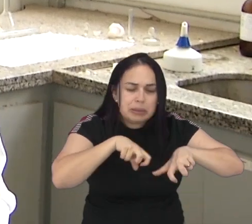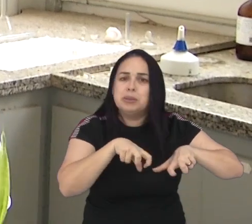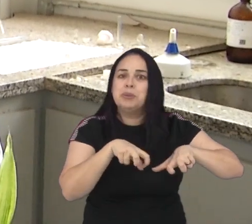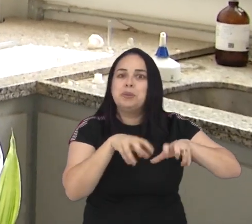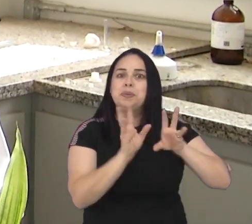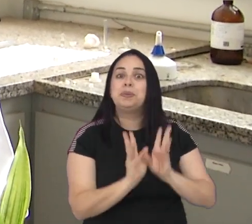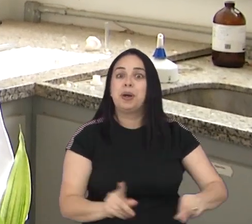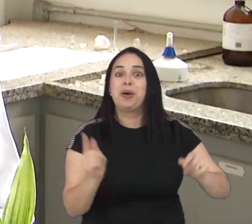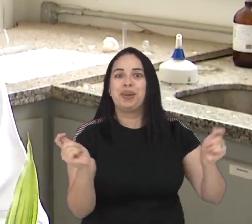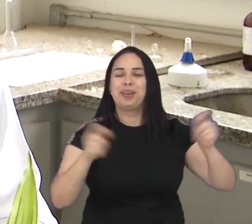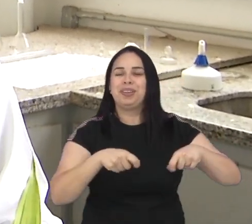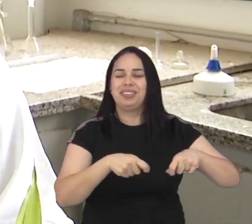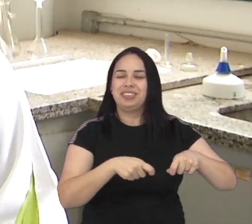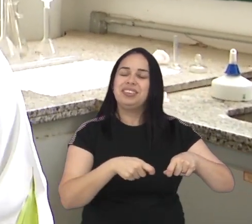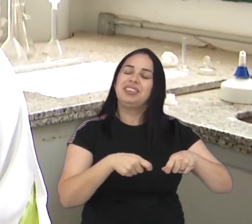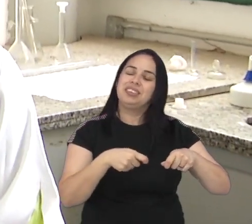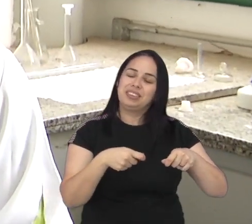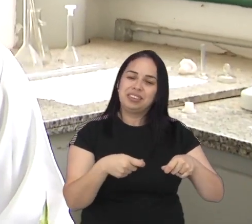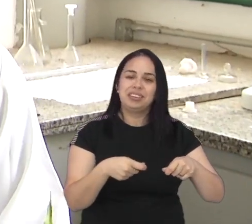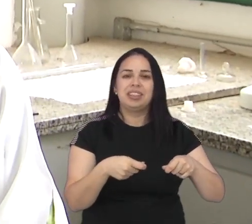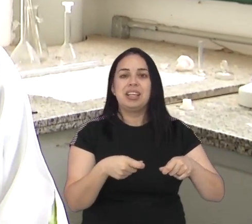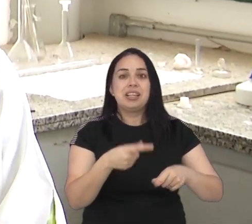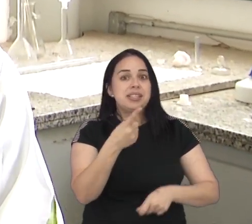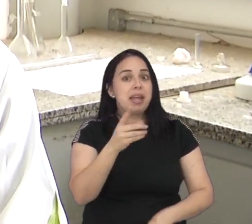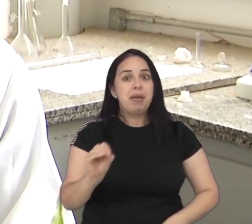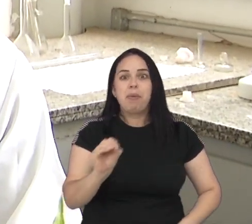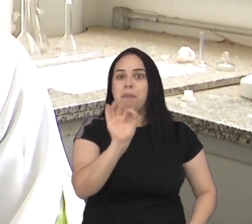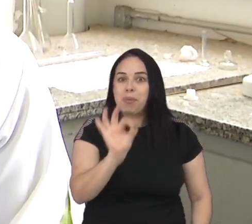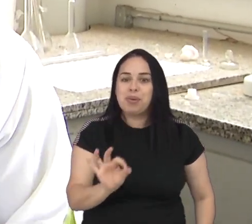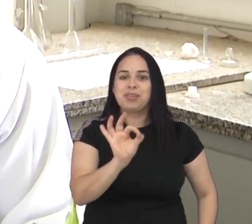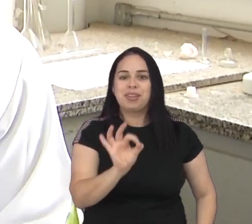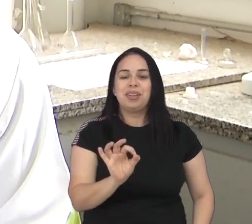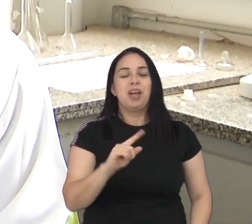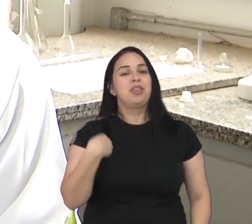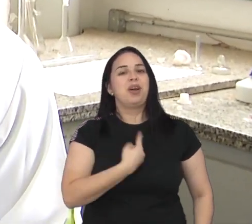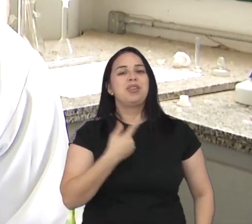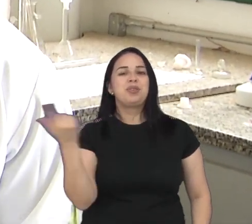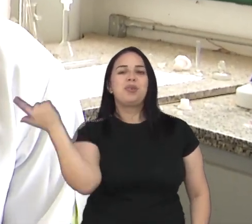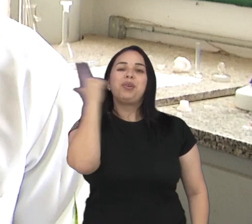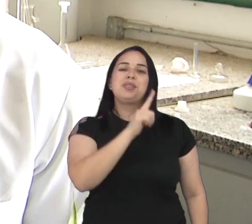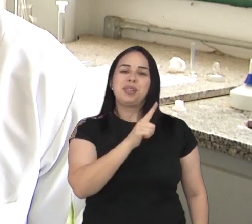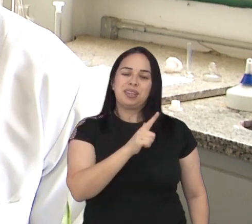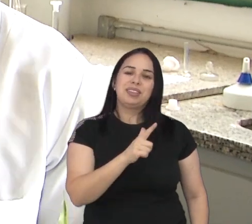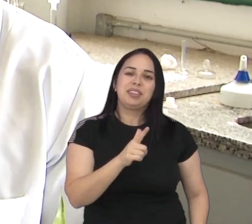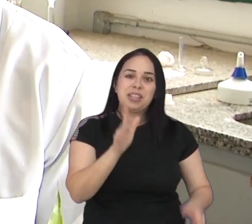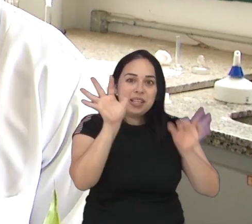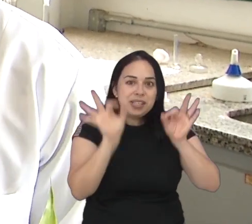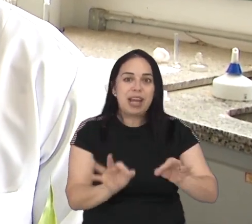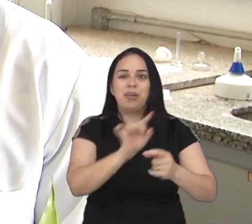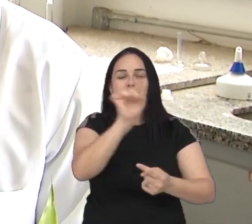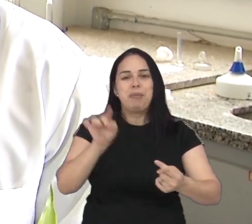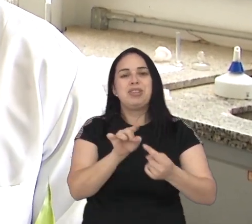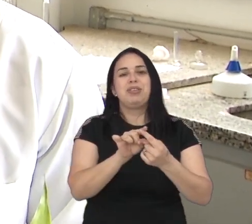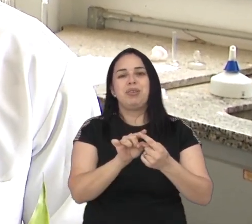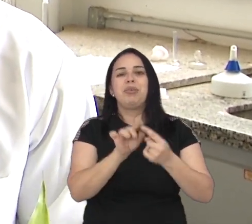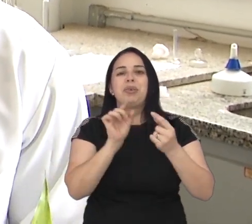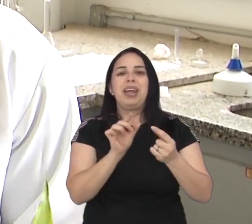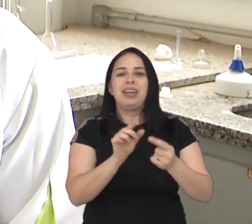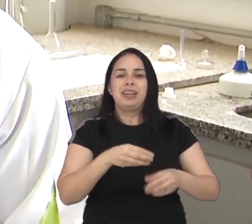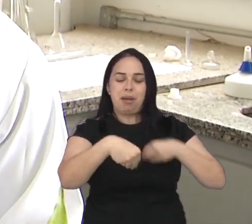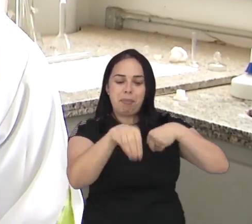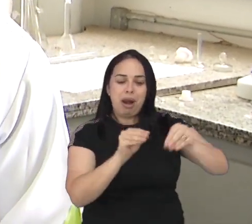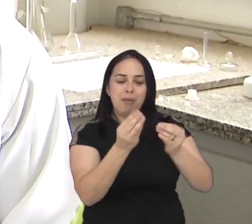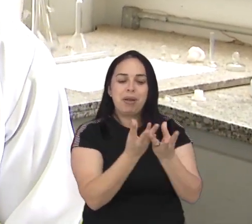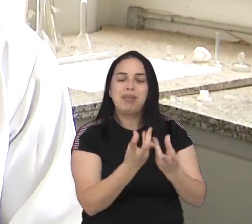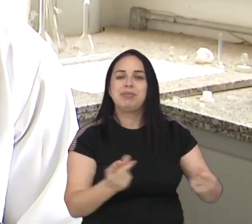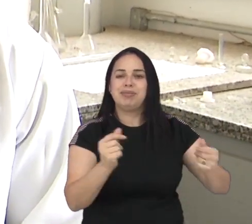assim, mínimos traços. Então o produto teve a sua decomposição de 100%. Então a gente conseguiu atingir Realmente o